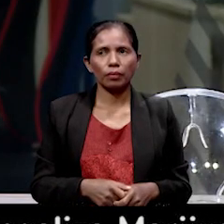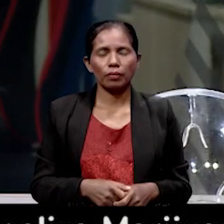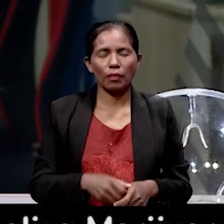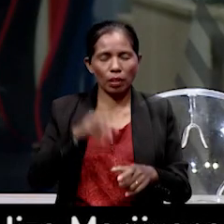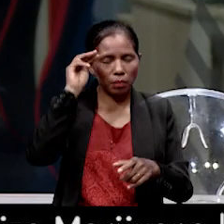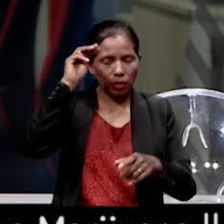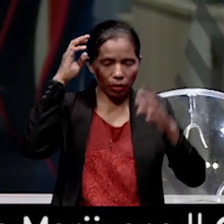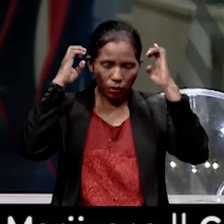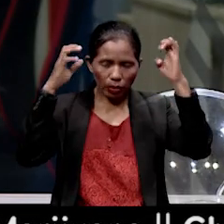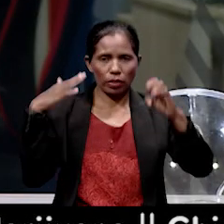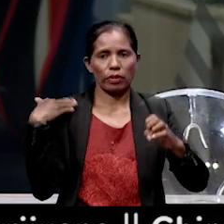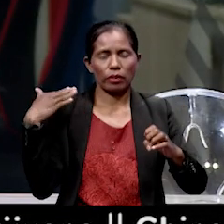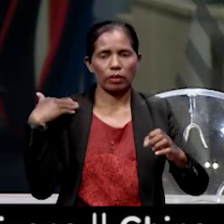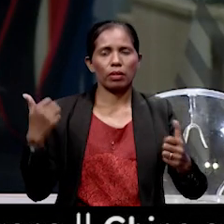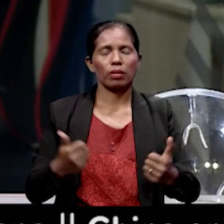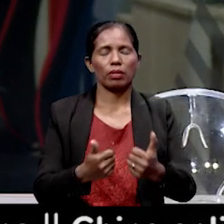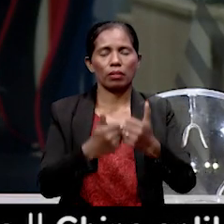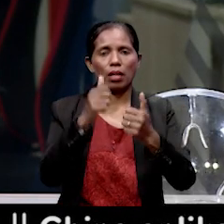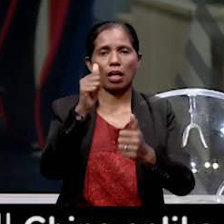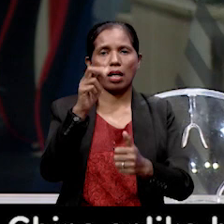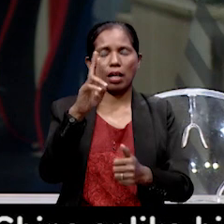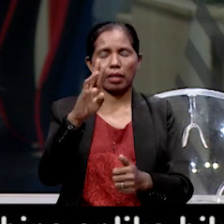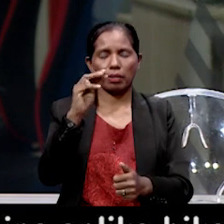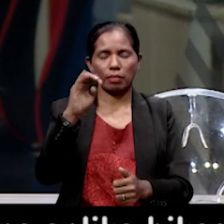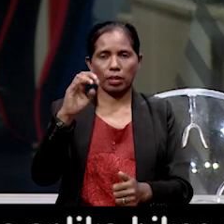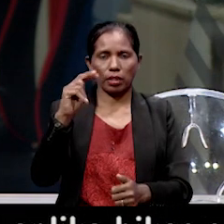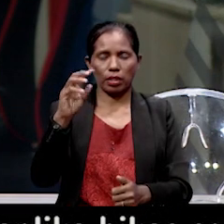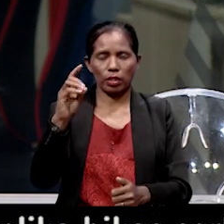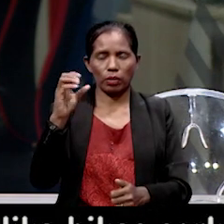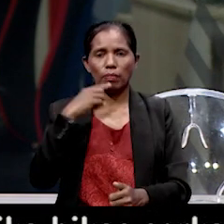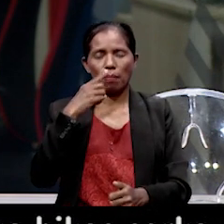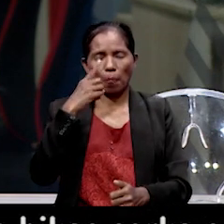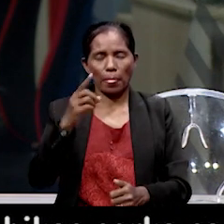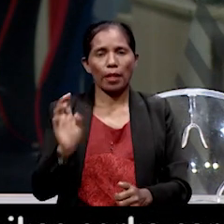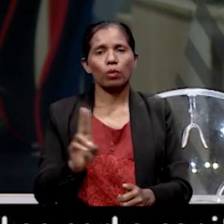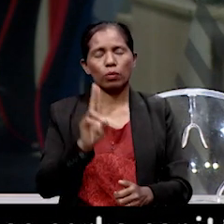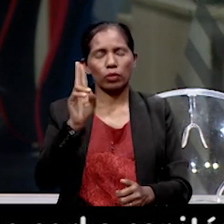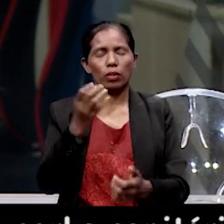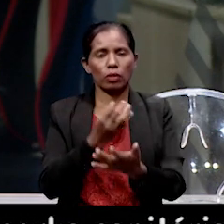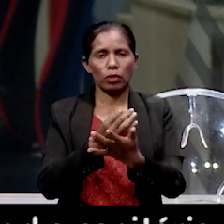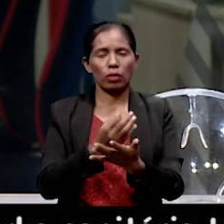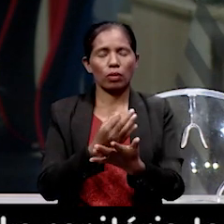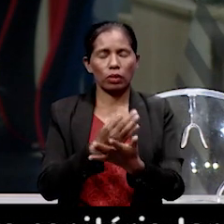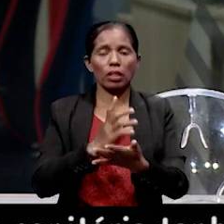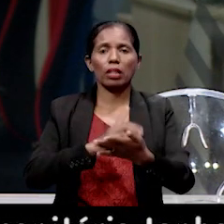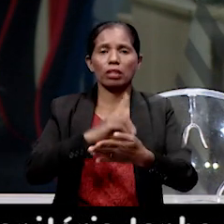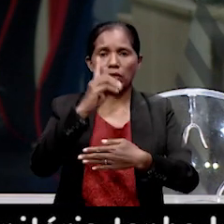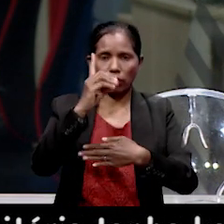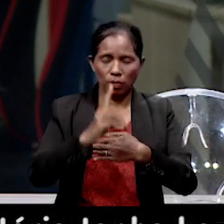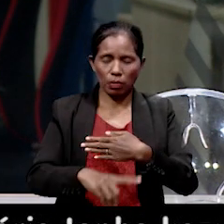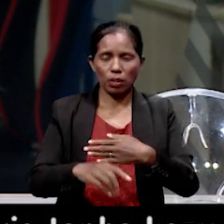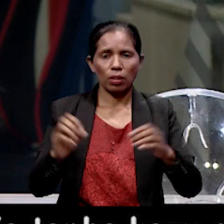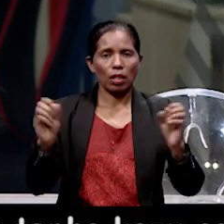Ministro da Educação, Juventude e no Desporto, Armindo Maia, reconhece execução Fundo de Desenvolvimento